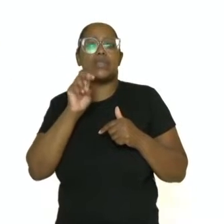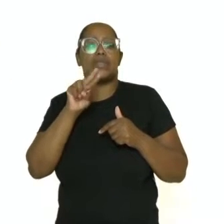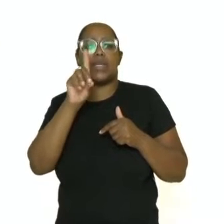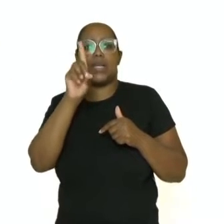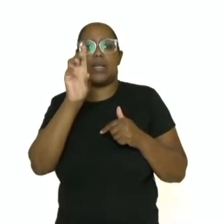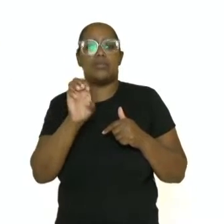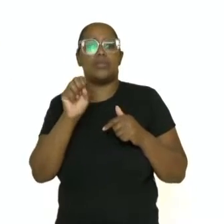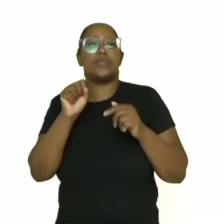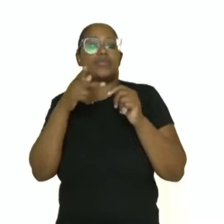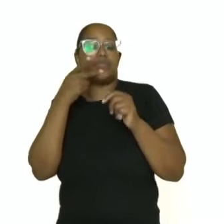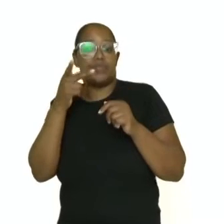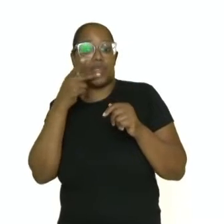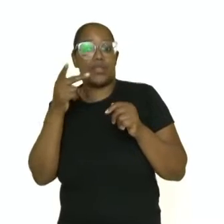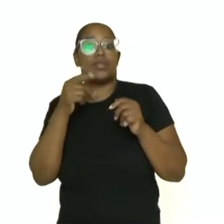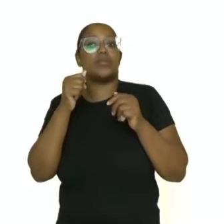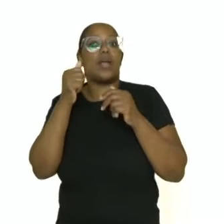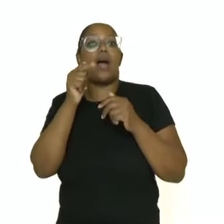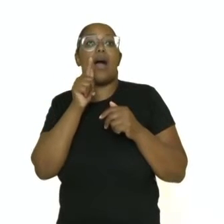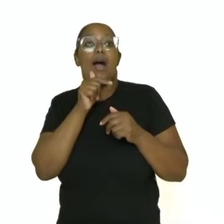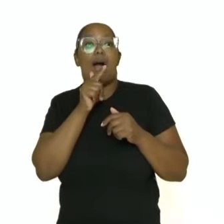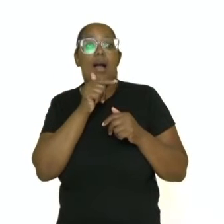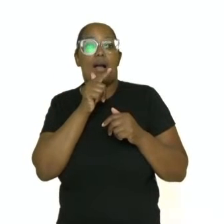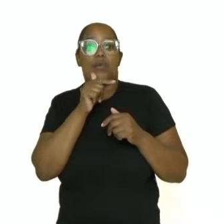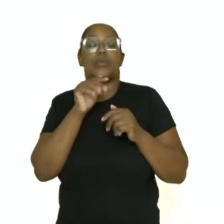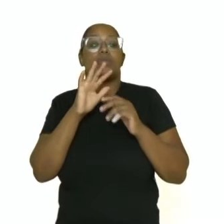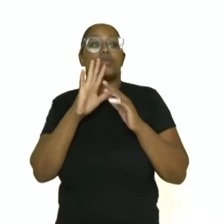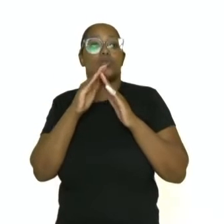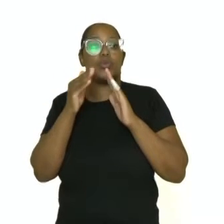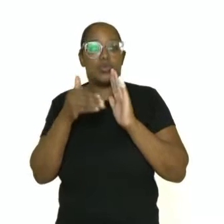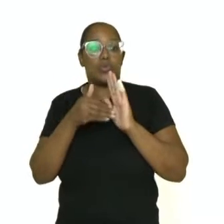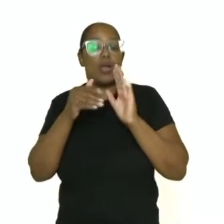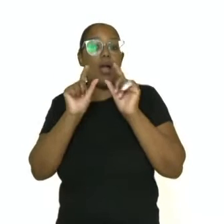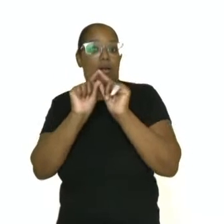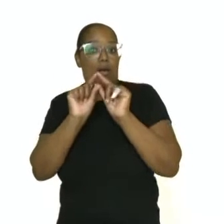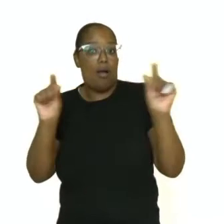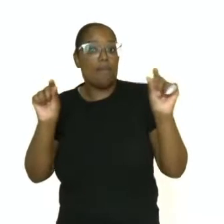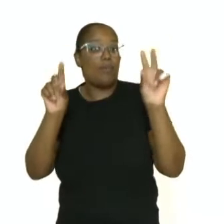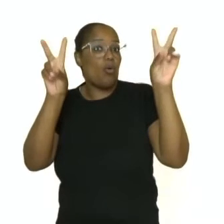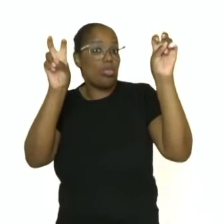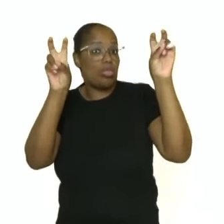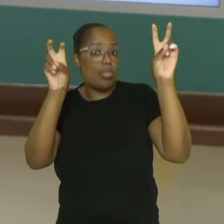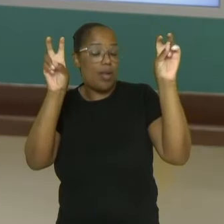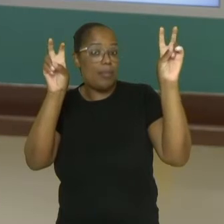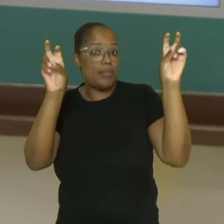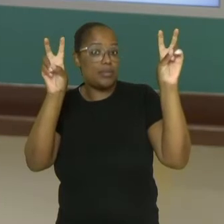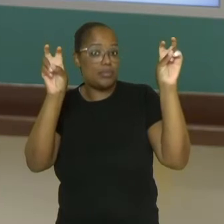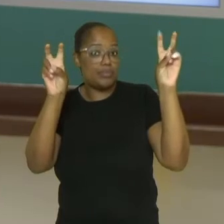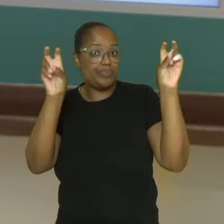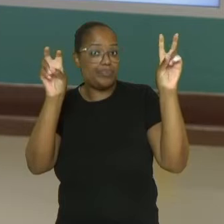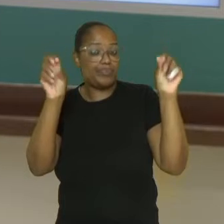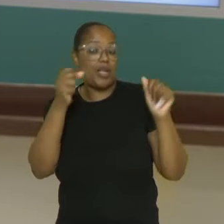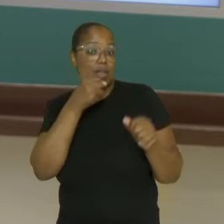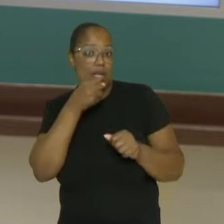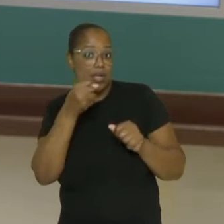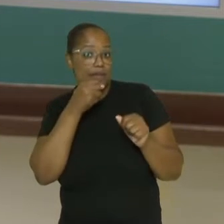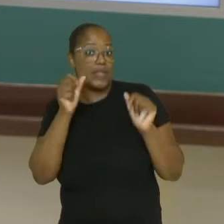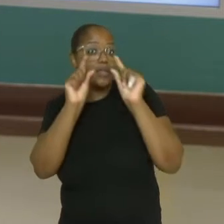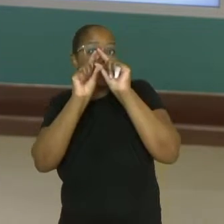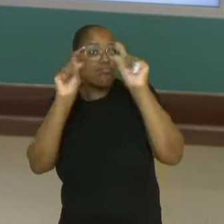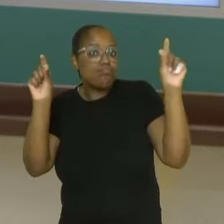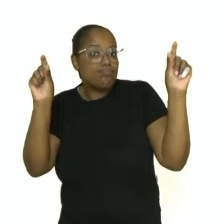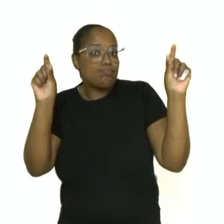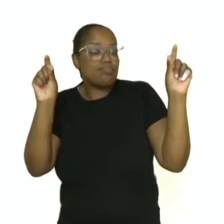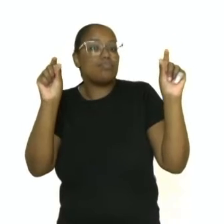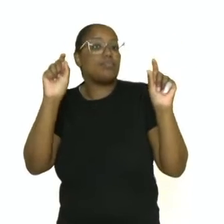à Agência Brasil, tá bom? Vamos lá então, olha o título aqui, então a manchete, né, ou o